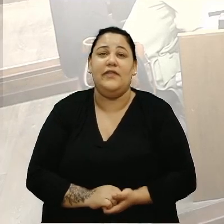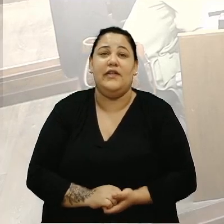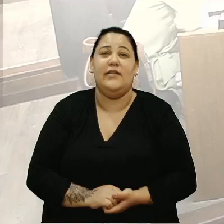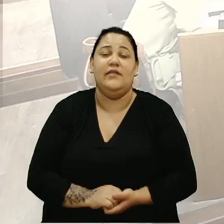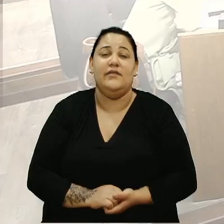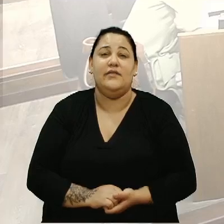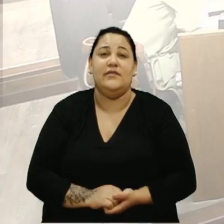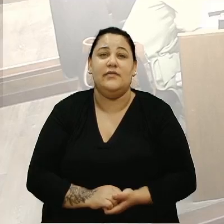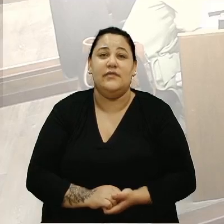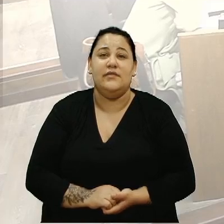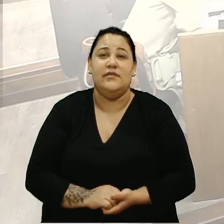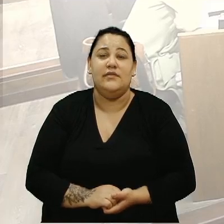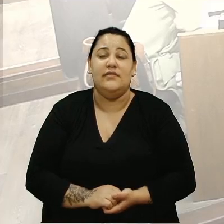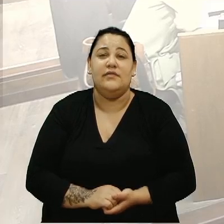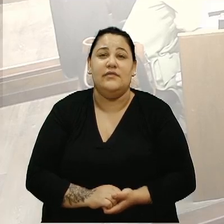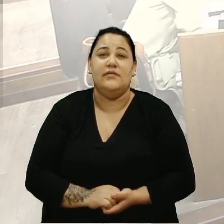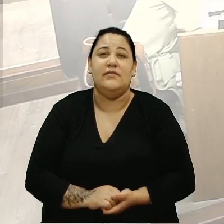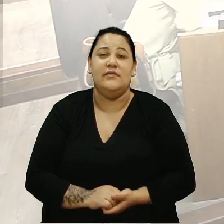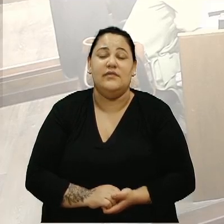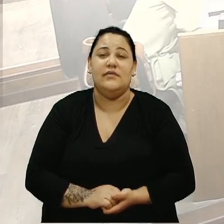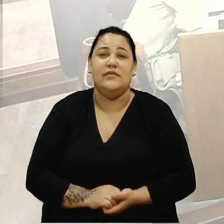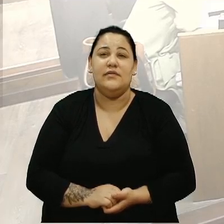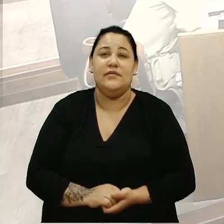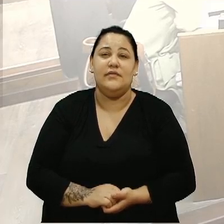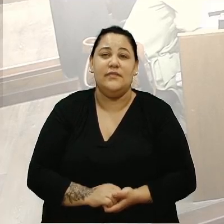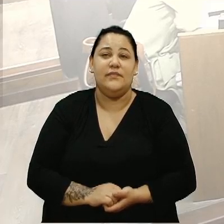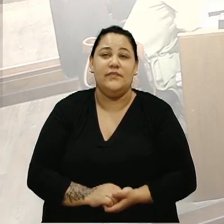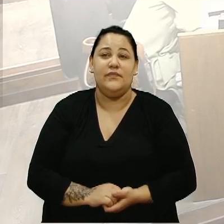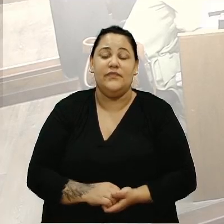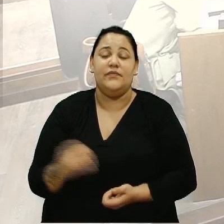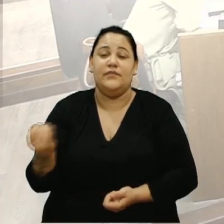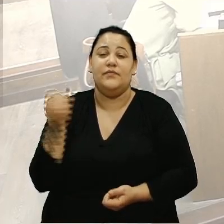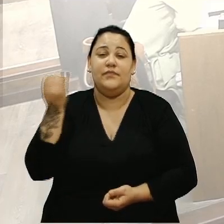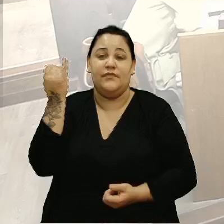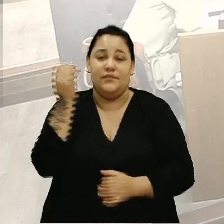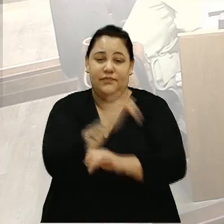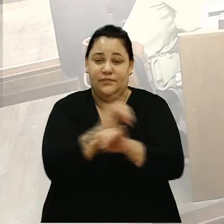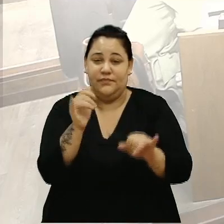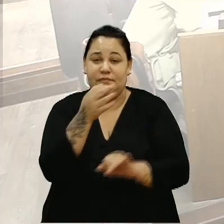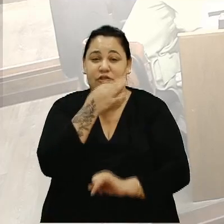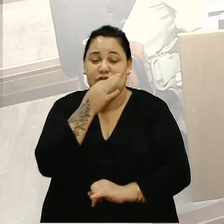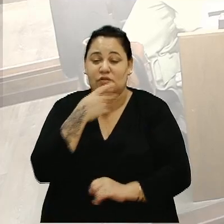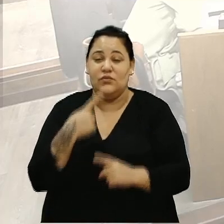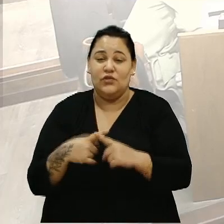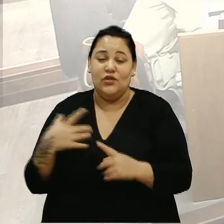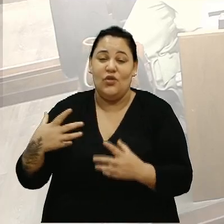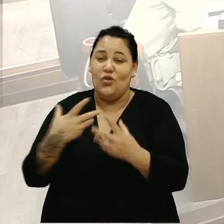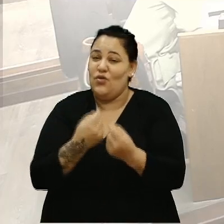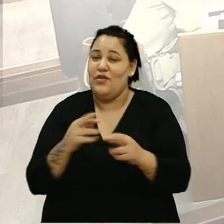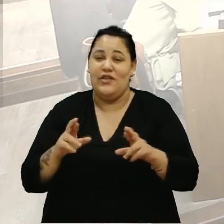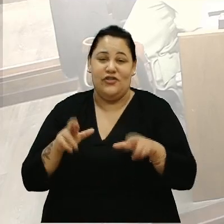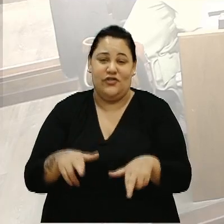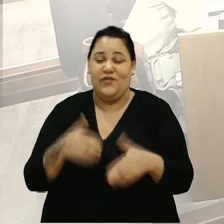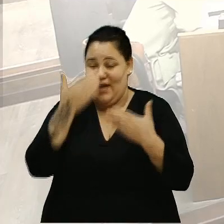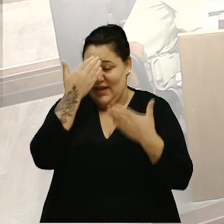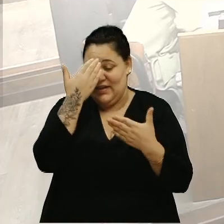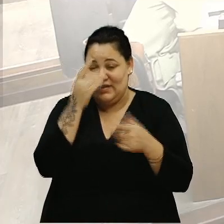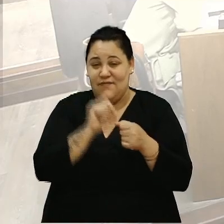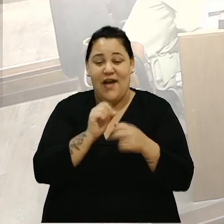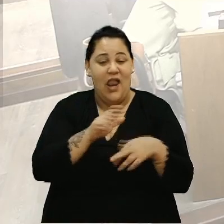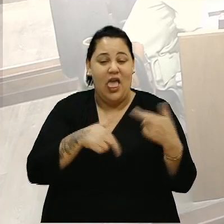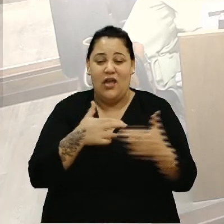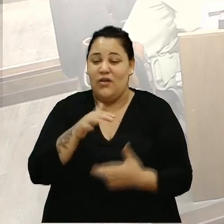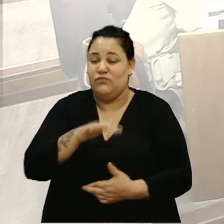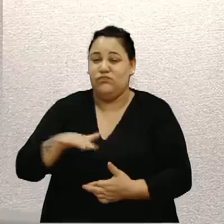Vereadora, é importante essa notícia para Caxias do Sul, porque toda a região agradece tudo que se baseia em educação, né? A gente